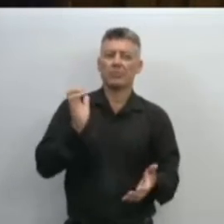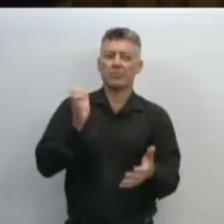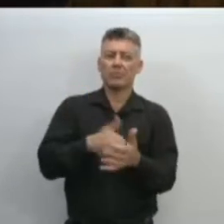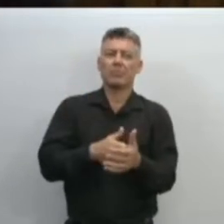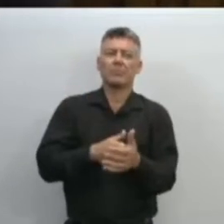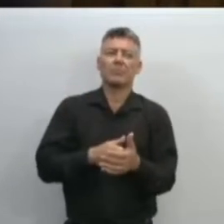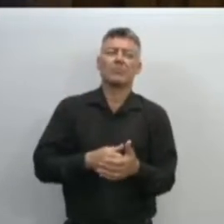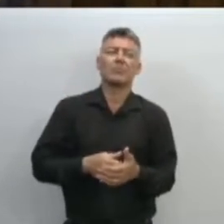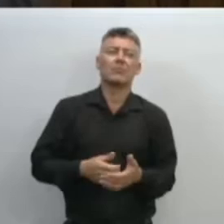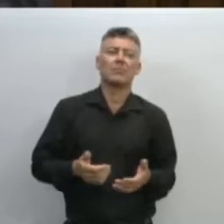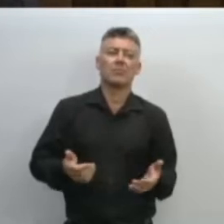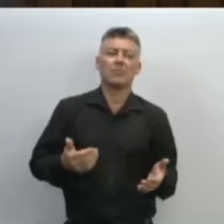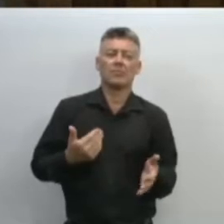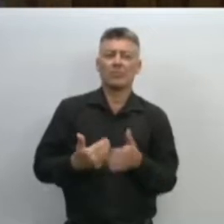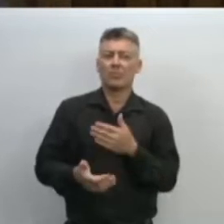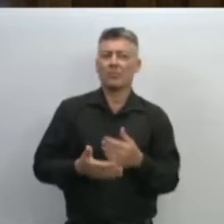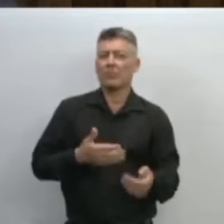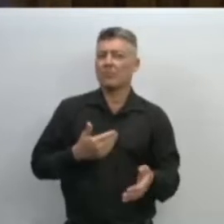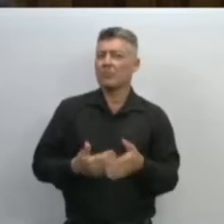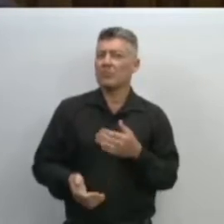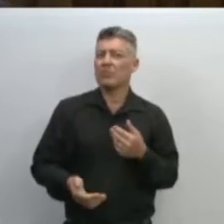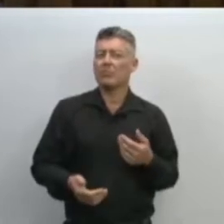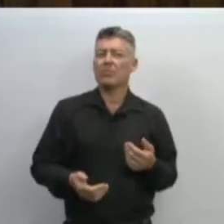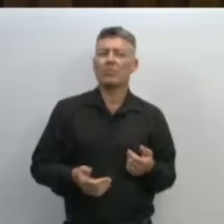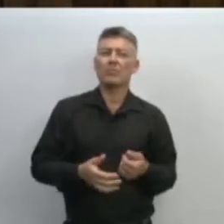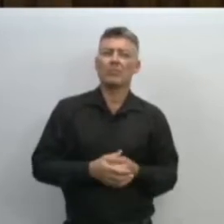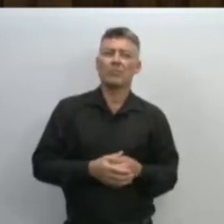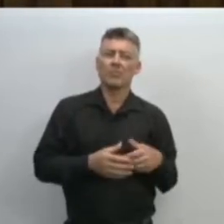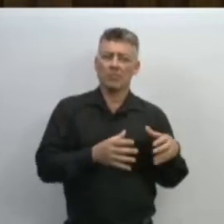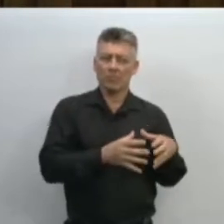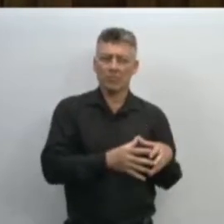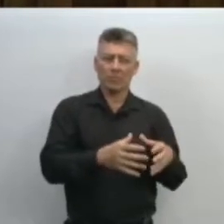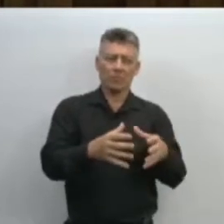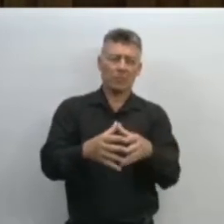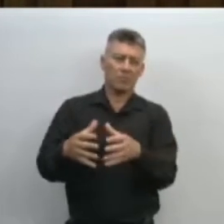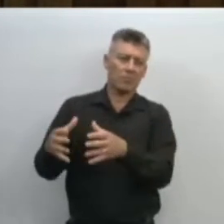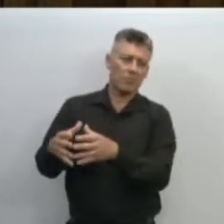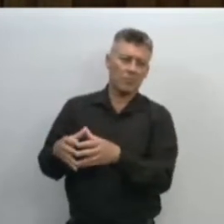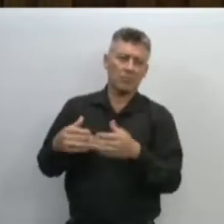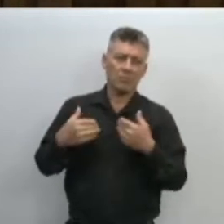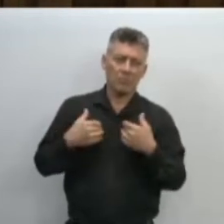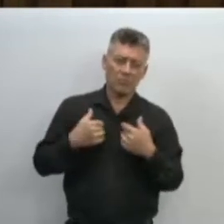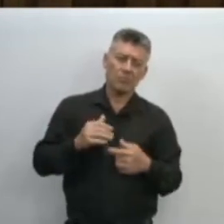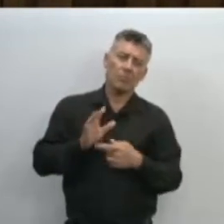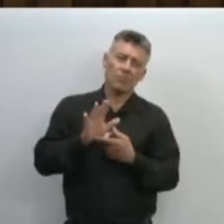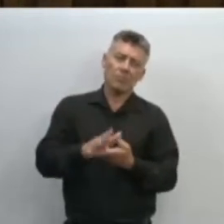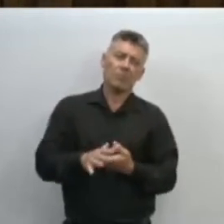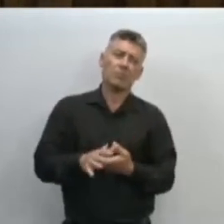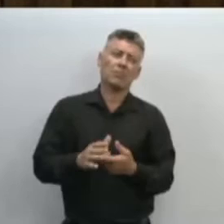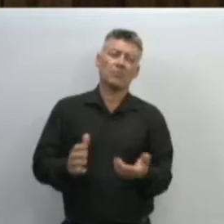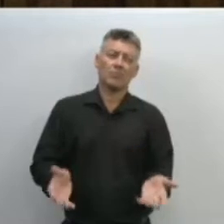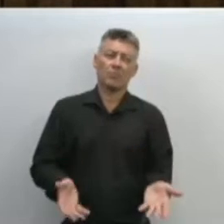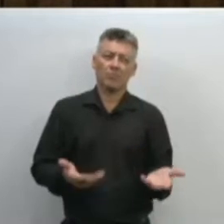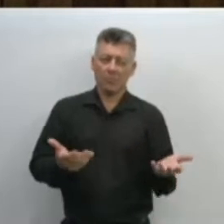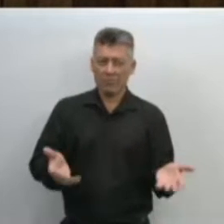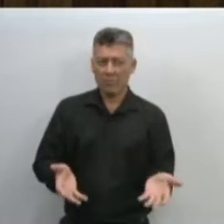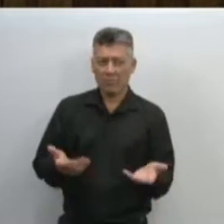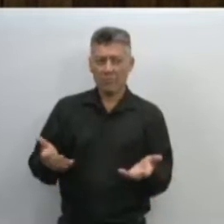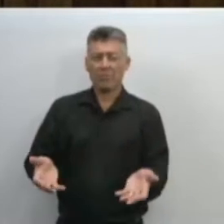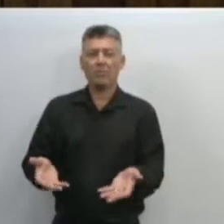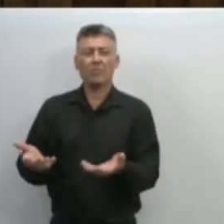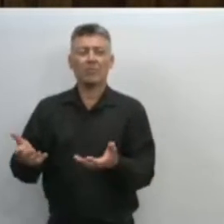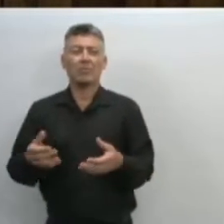emendas independente de qualquer que seja a bancada. Isso aí eu vou comungar pela valorização, certo,